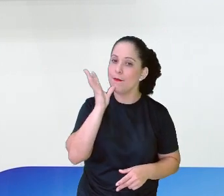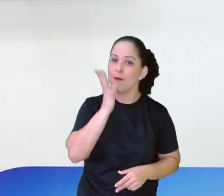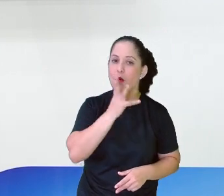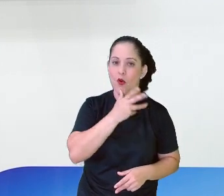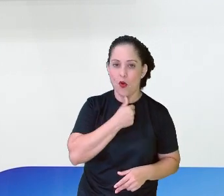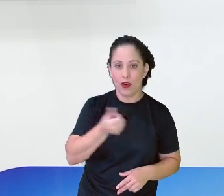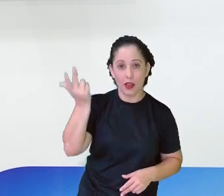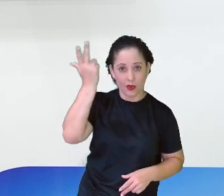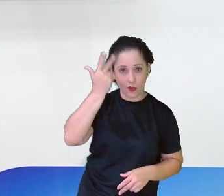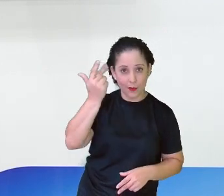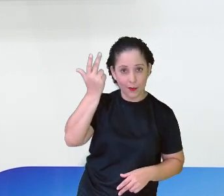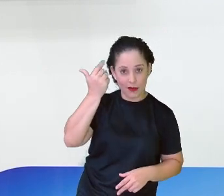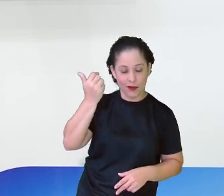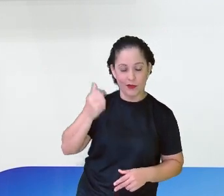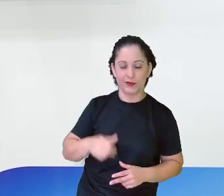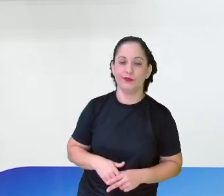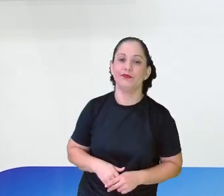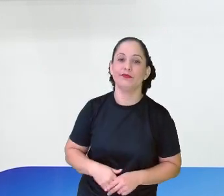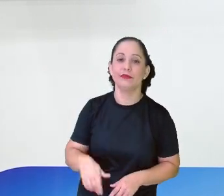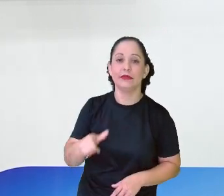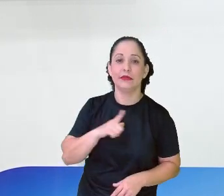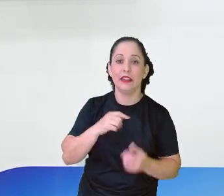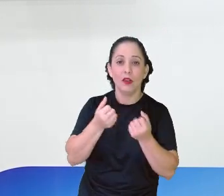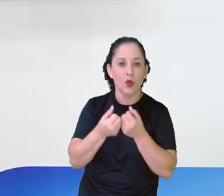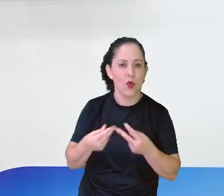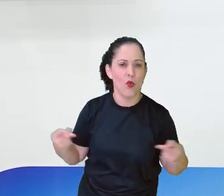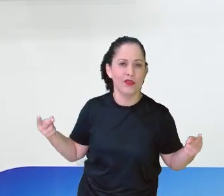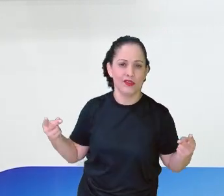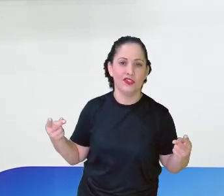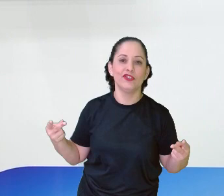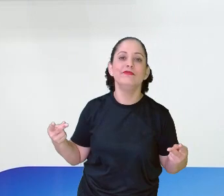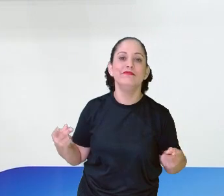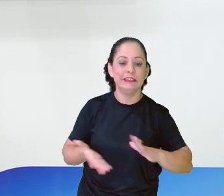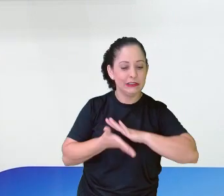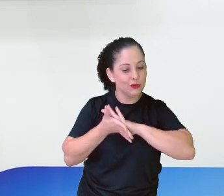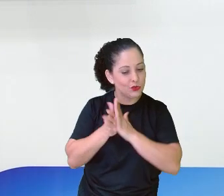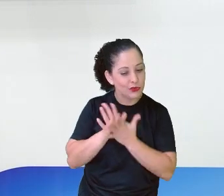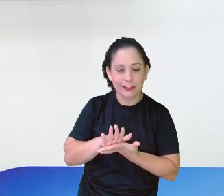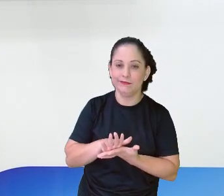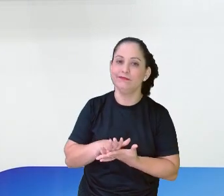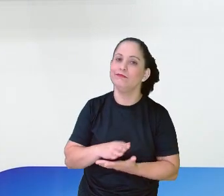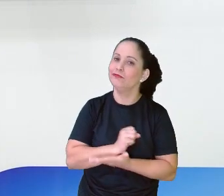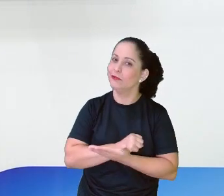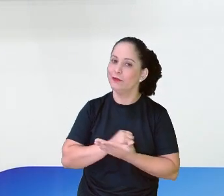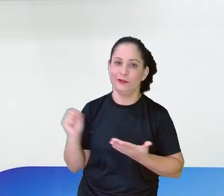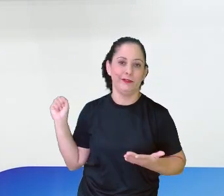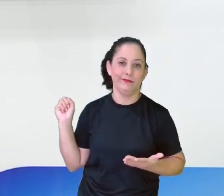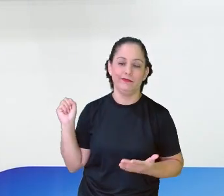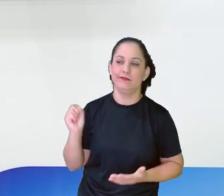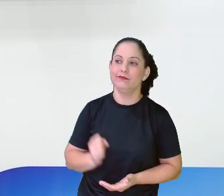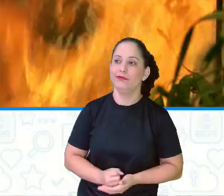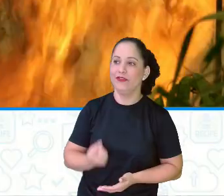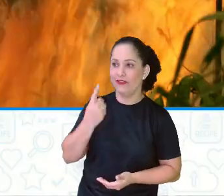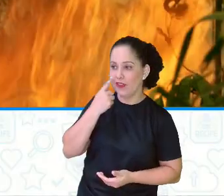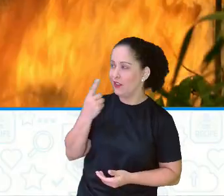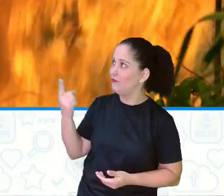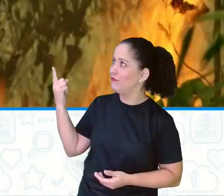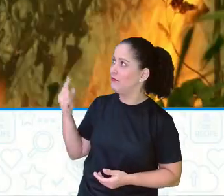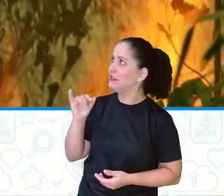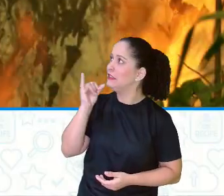voltar ao normal, ou tem determinadas coisas que são irreversíveis. Olha só aqui que cena mais